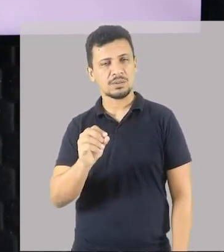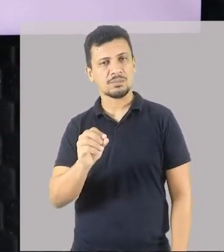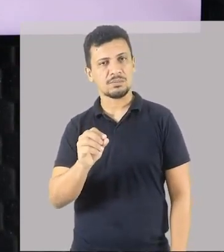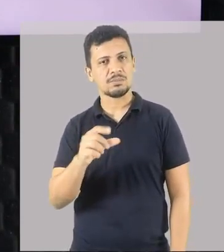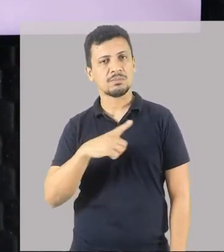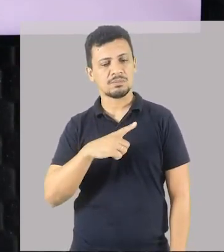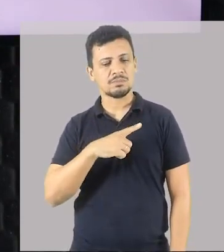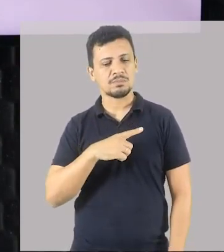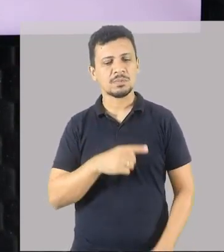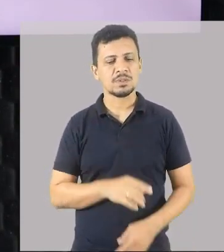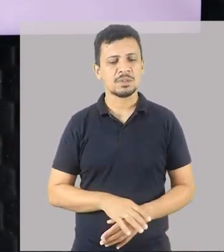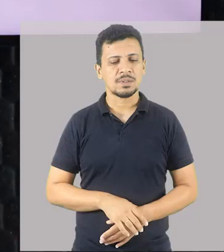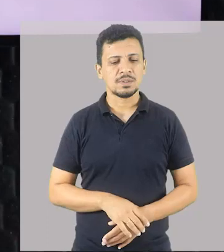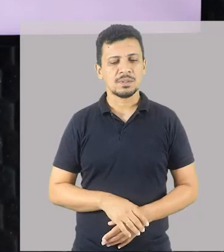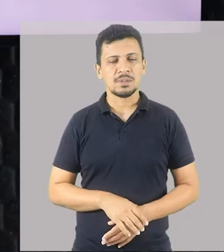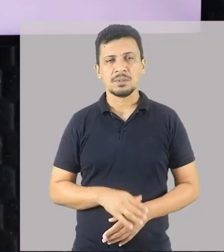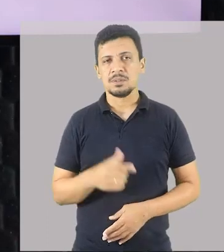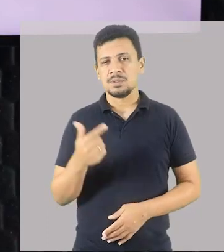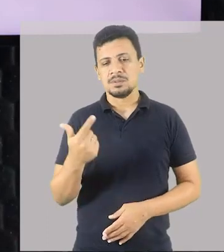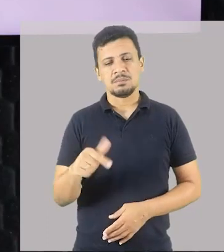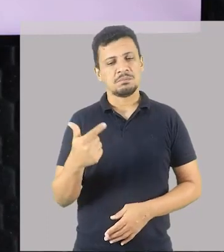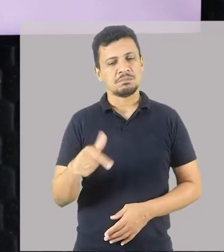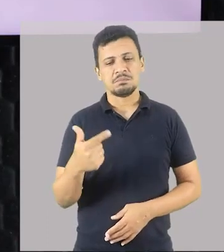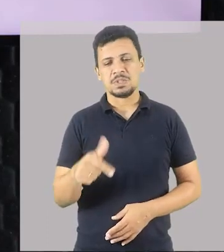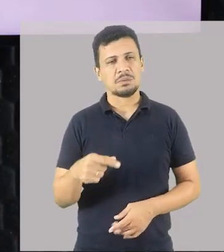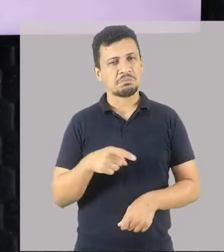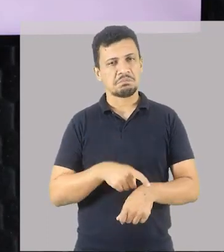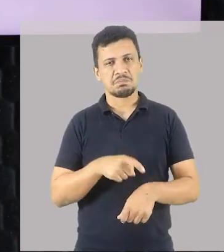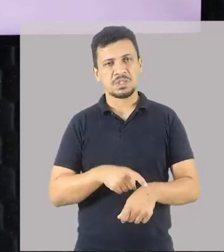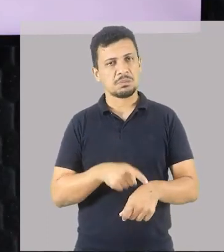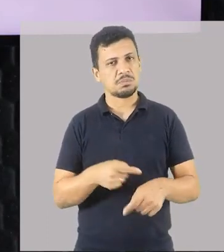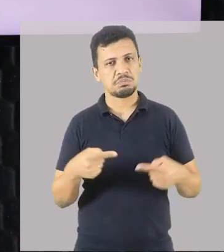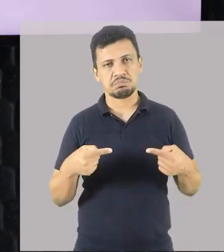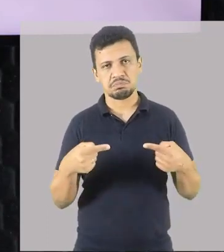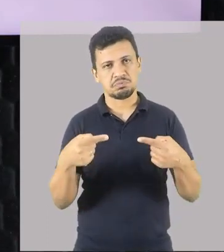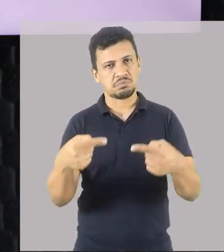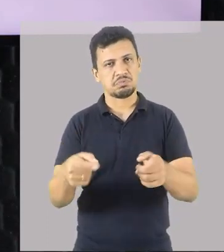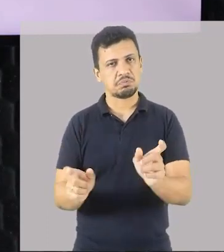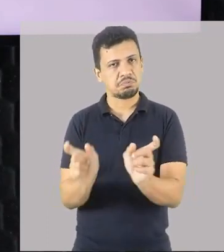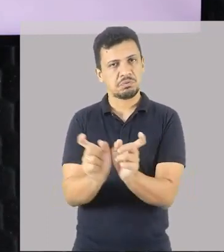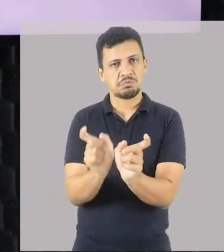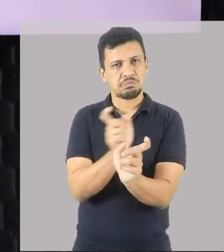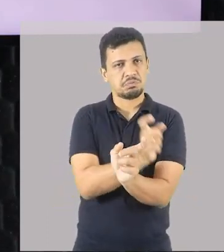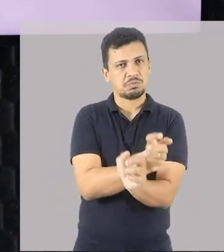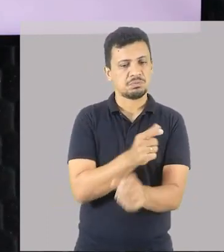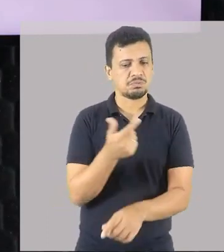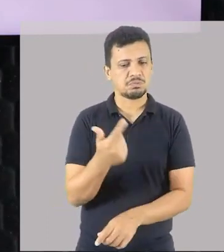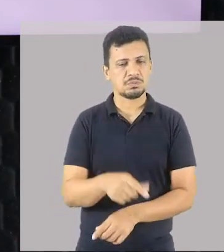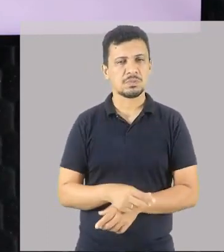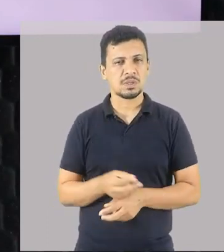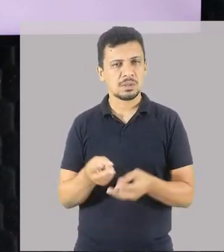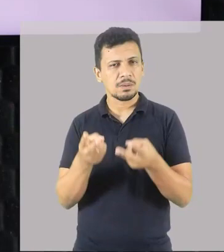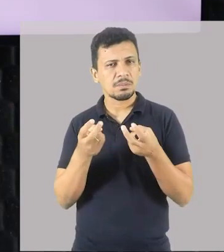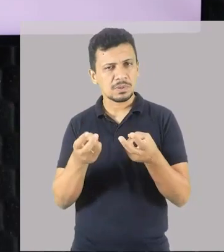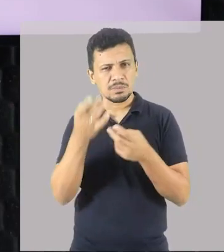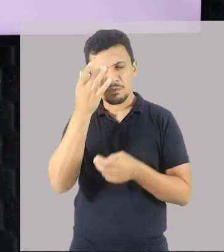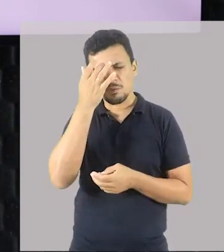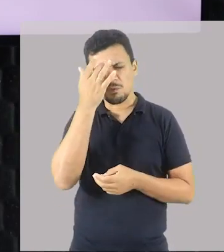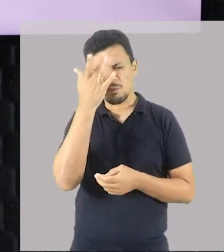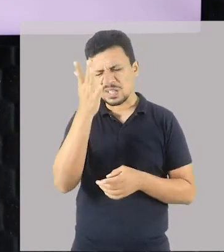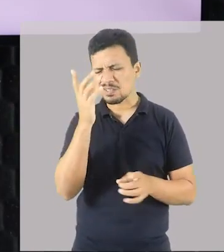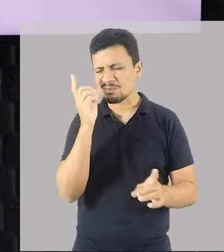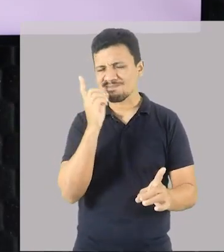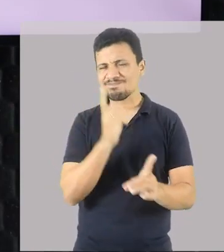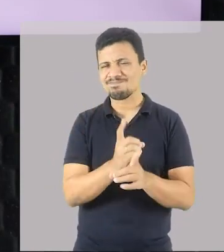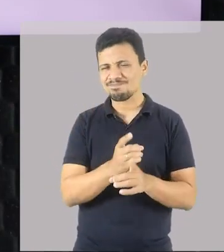adjetivo, ok? Mas não tenho, ao mesmo tempo, prefixo e sufixo. Olha como fica fácil você reconhecer, porque